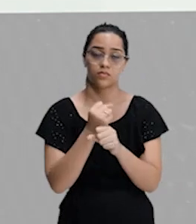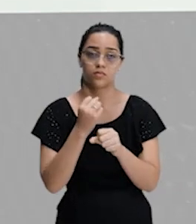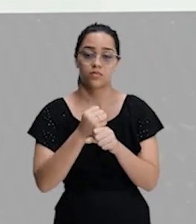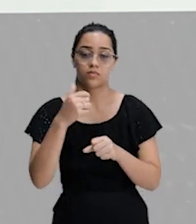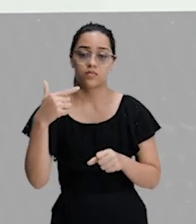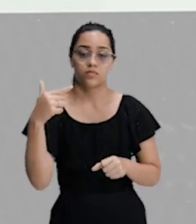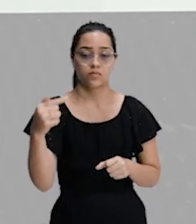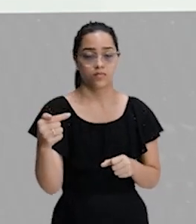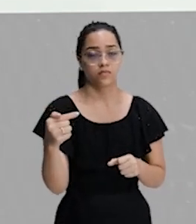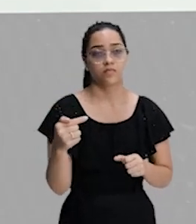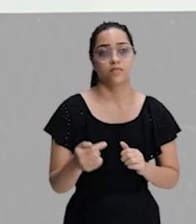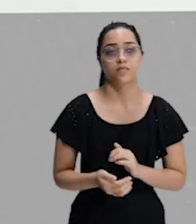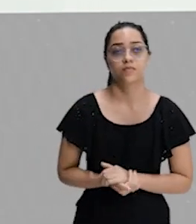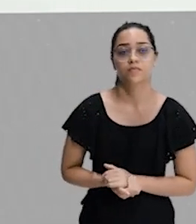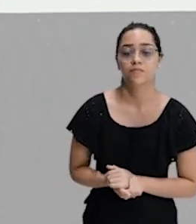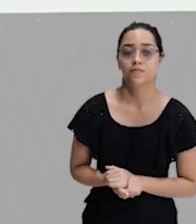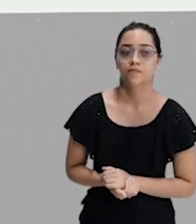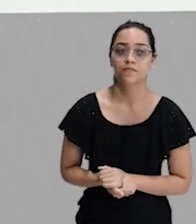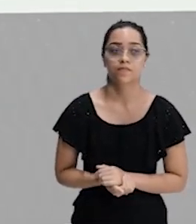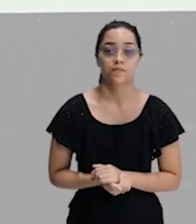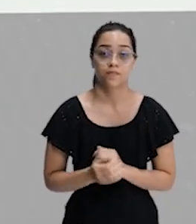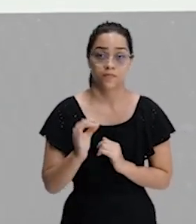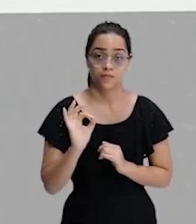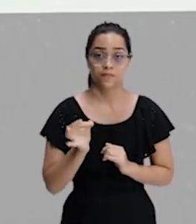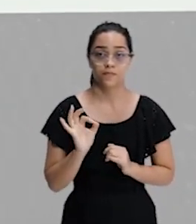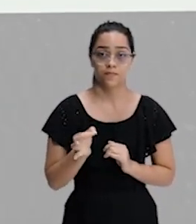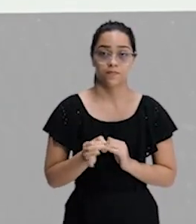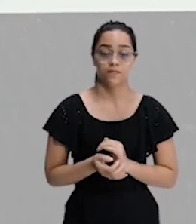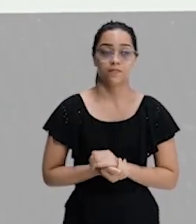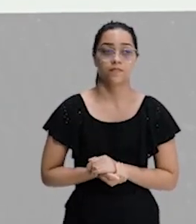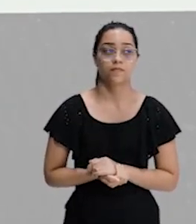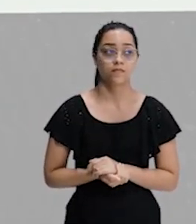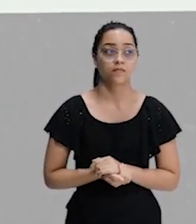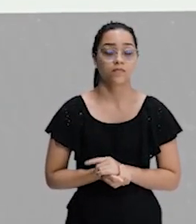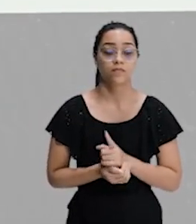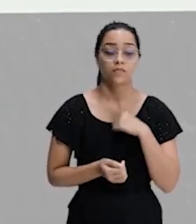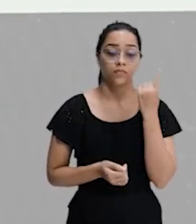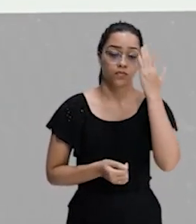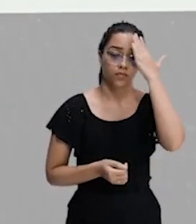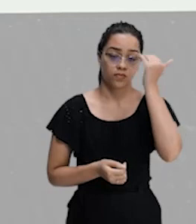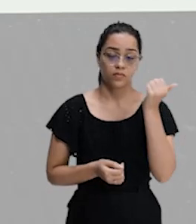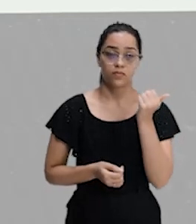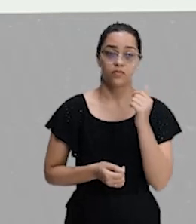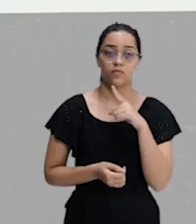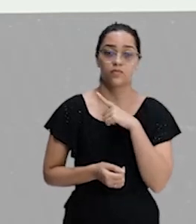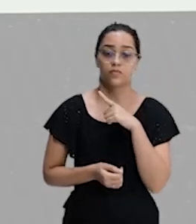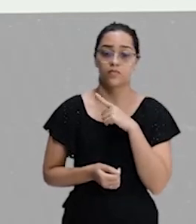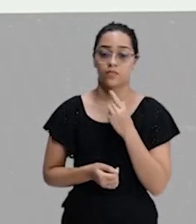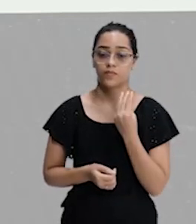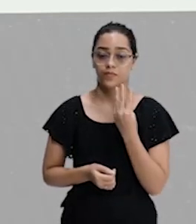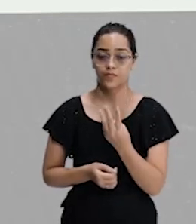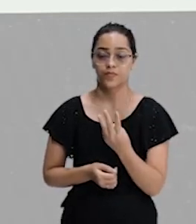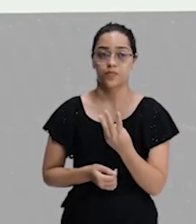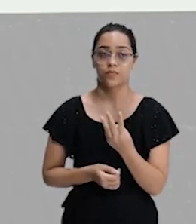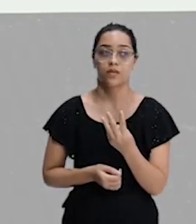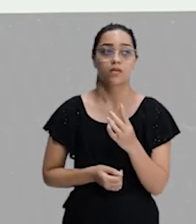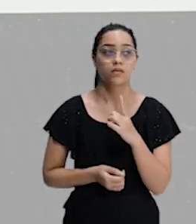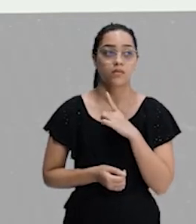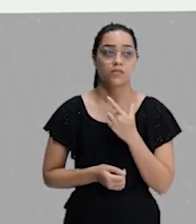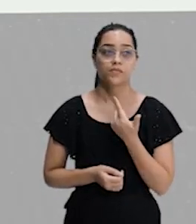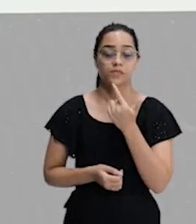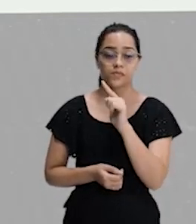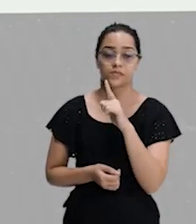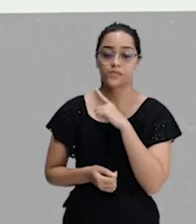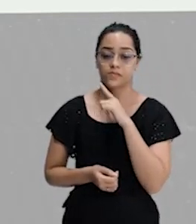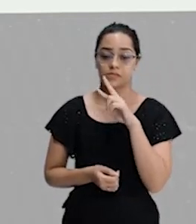ser igual a 27. Certo? E a gente sabe que esse expoente 3, ele passa para lá